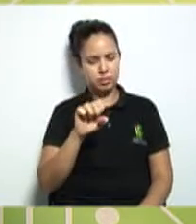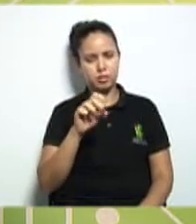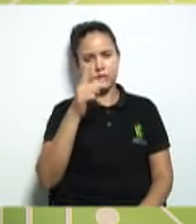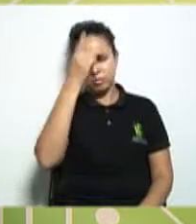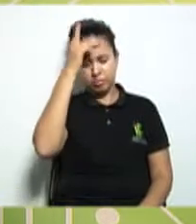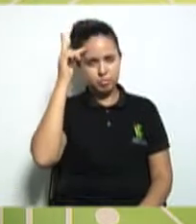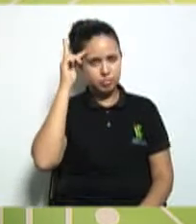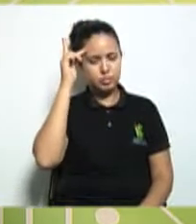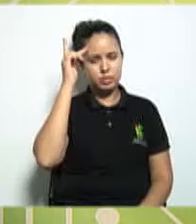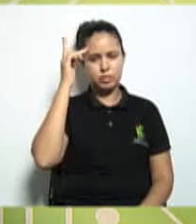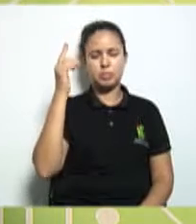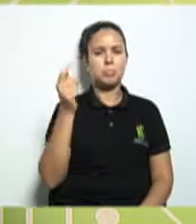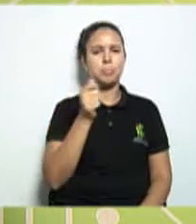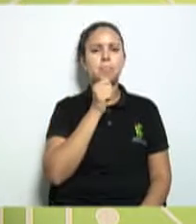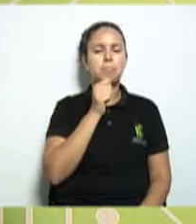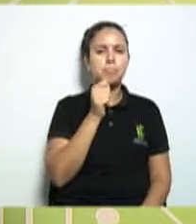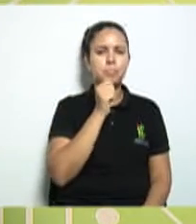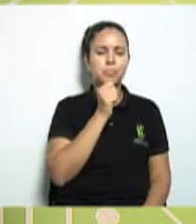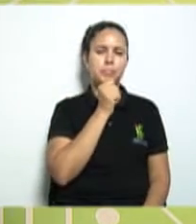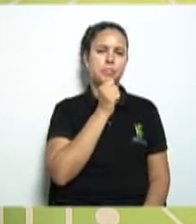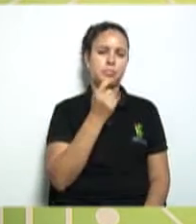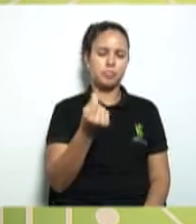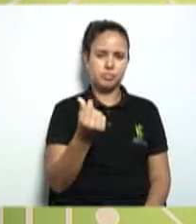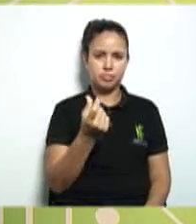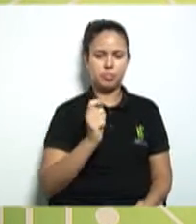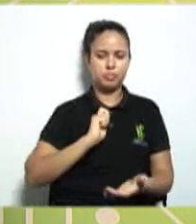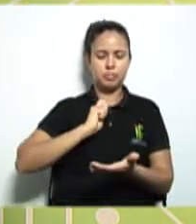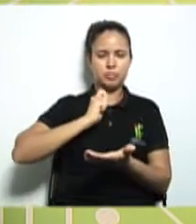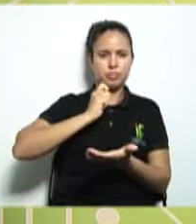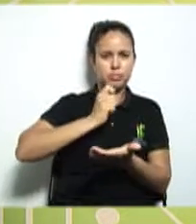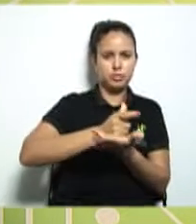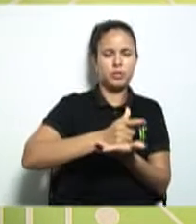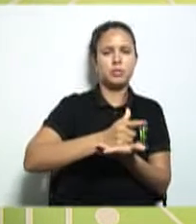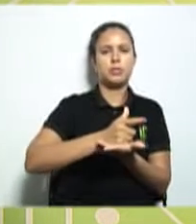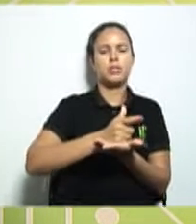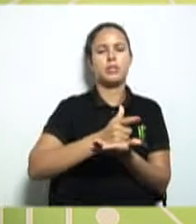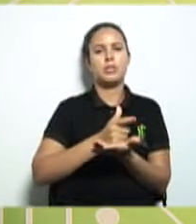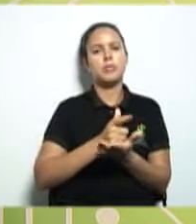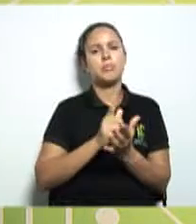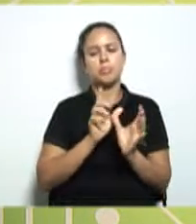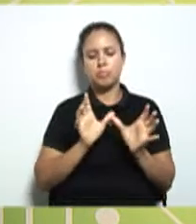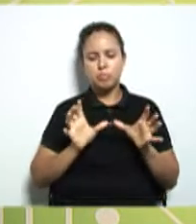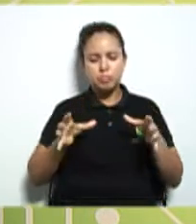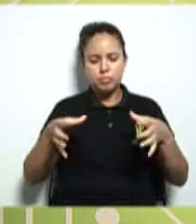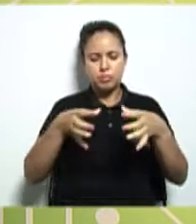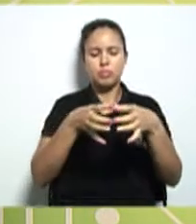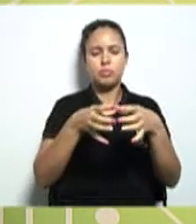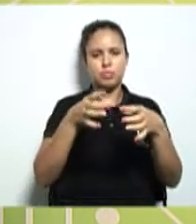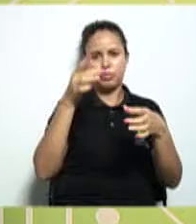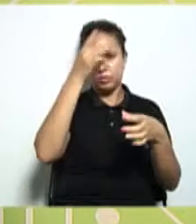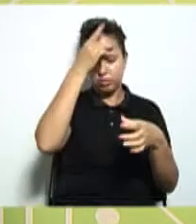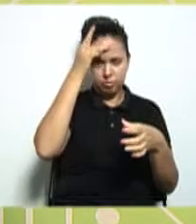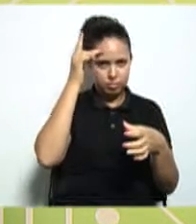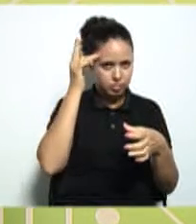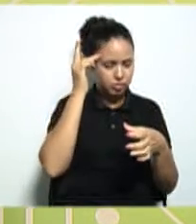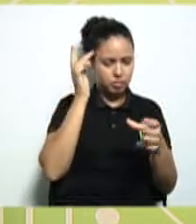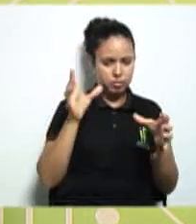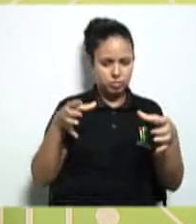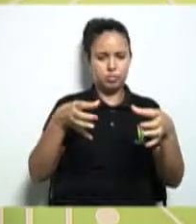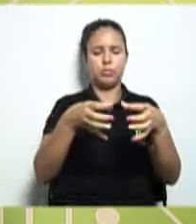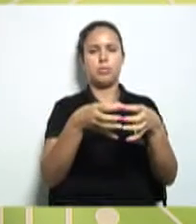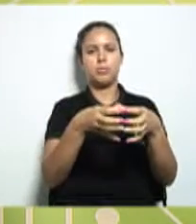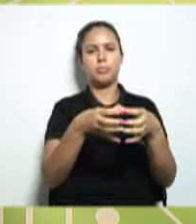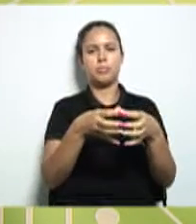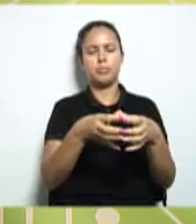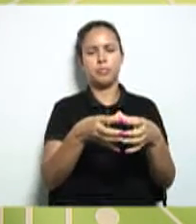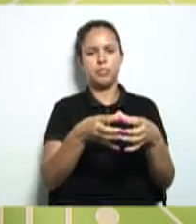esses produtos, então agrupou essas pessoas que tinham essa mesma necessidades para